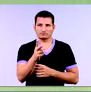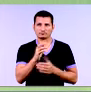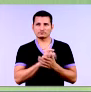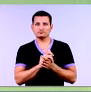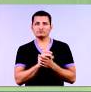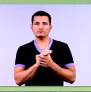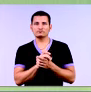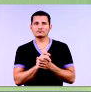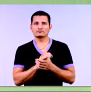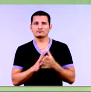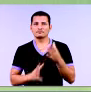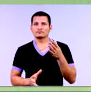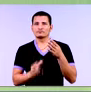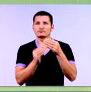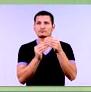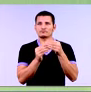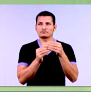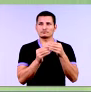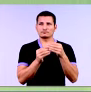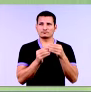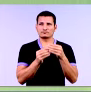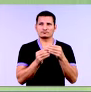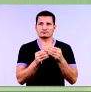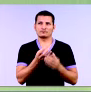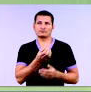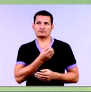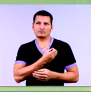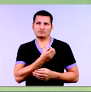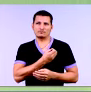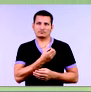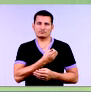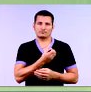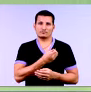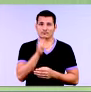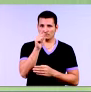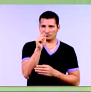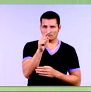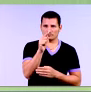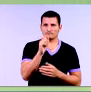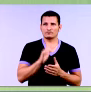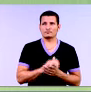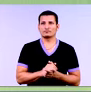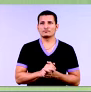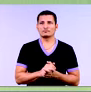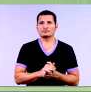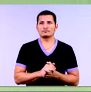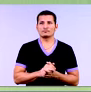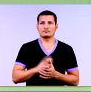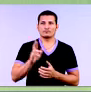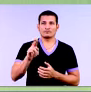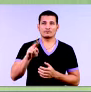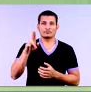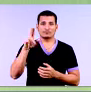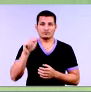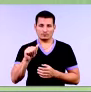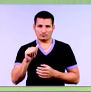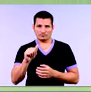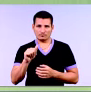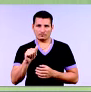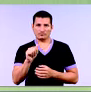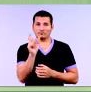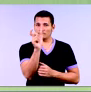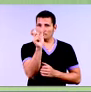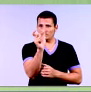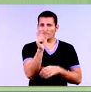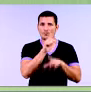atribuir um valor para ela. Nunca deixar uma variável vazia, nós já